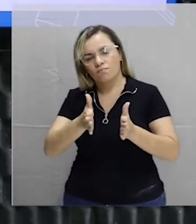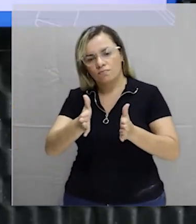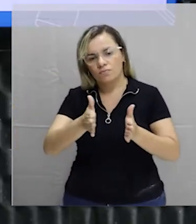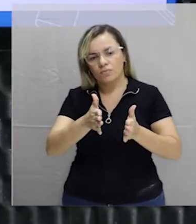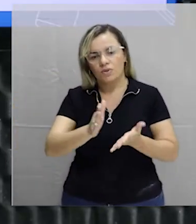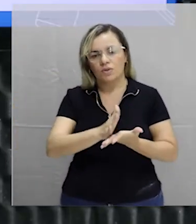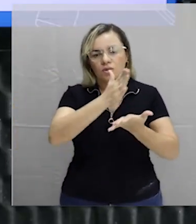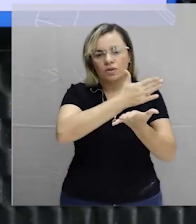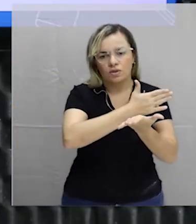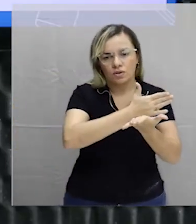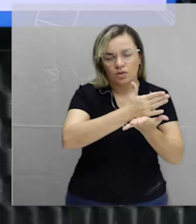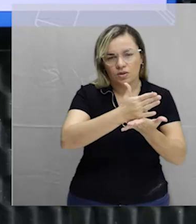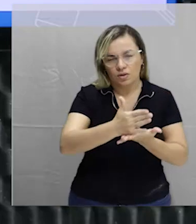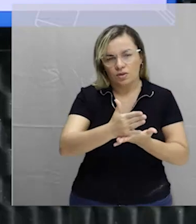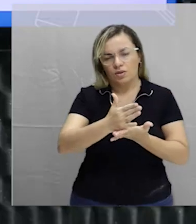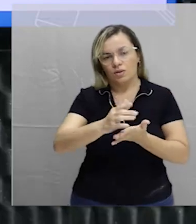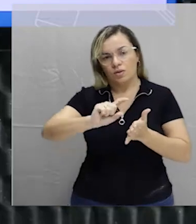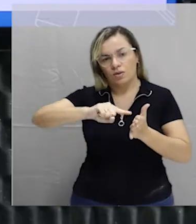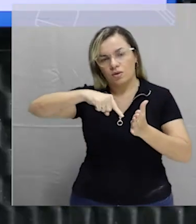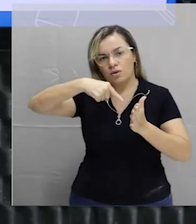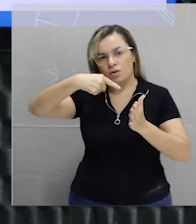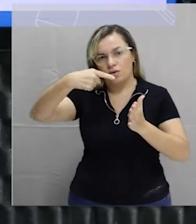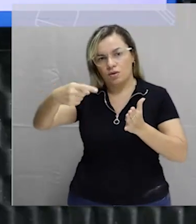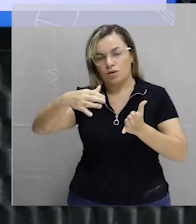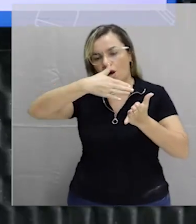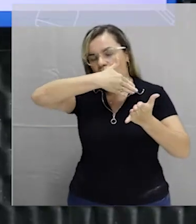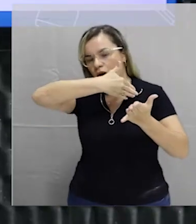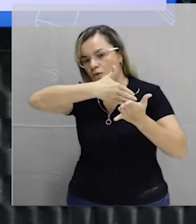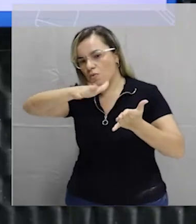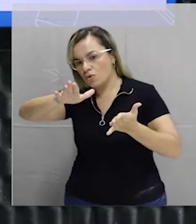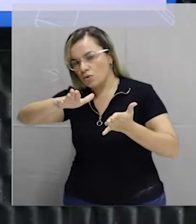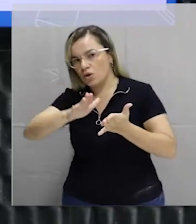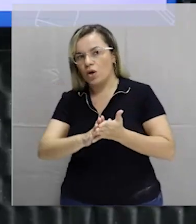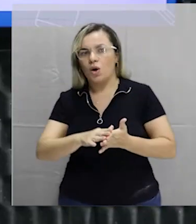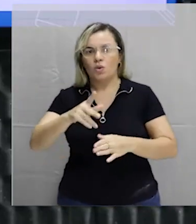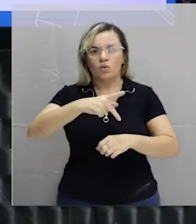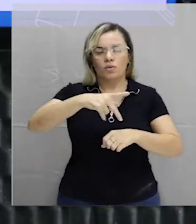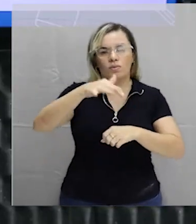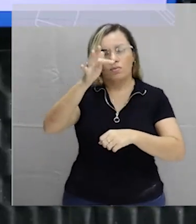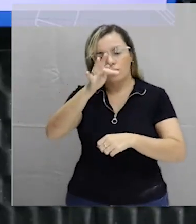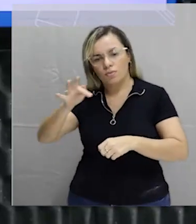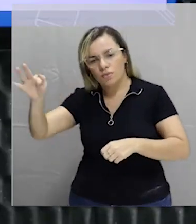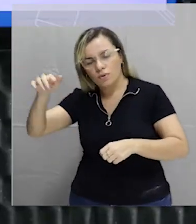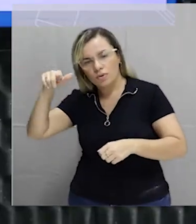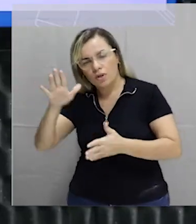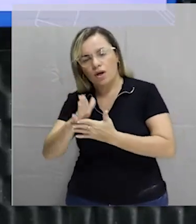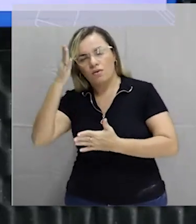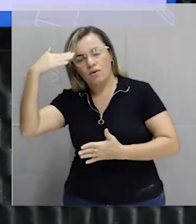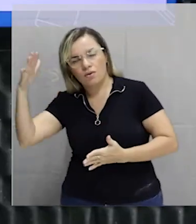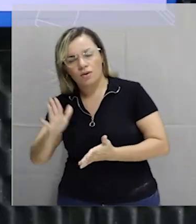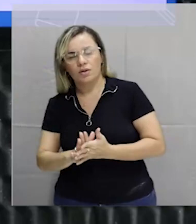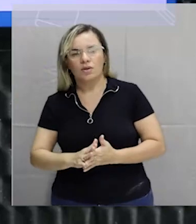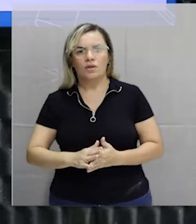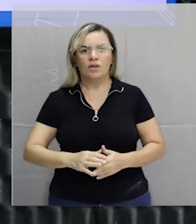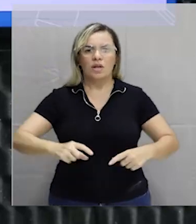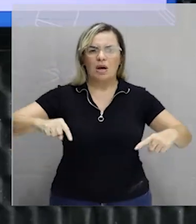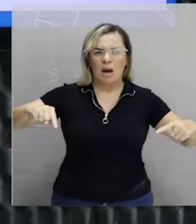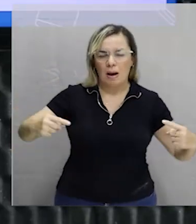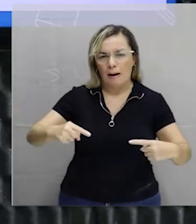aí, após a expulsão dos franceses, na famosa Batalha de Guaxinduba,